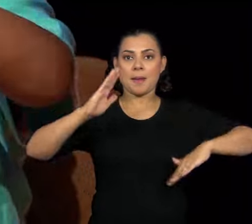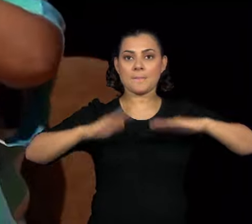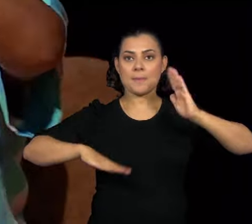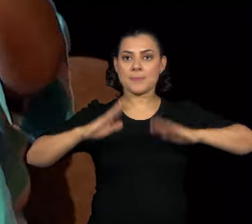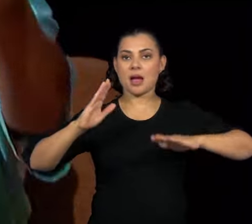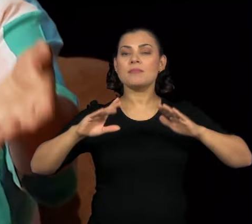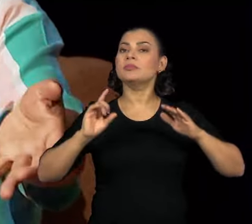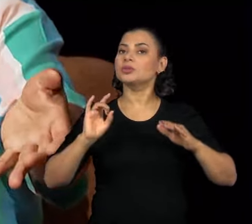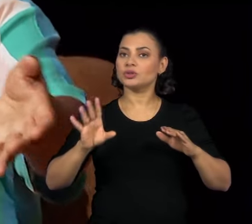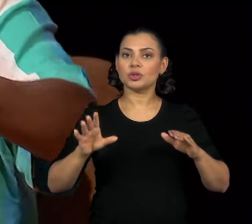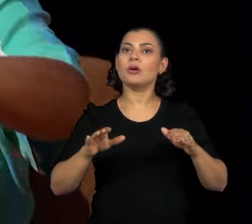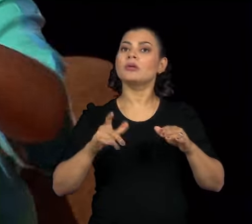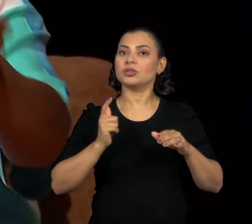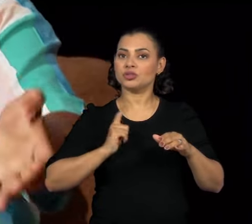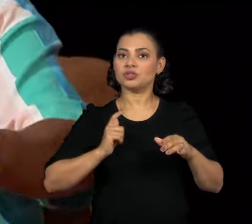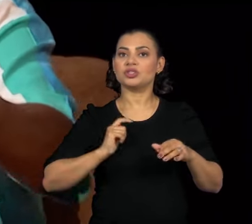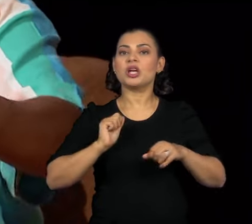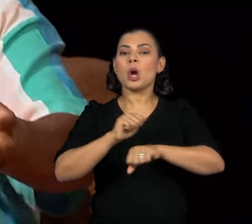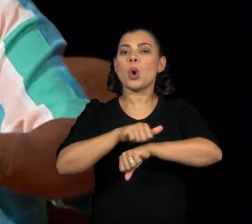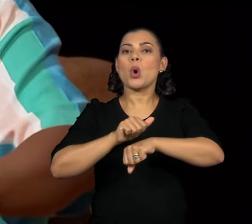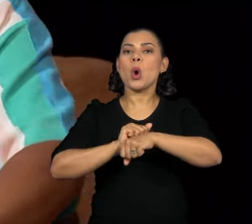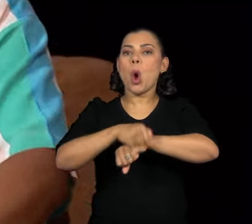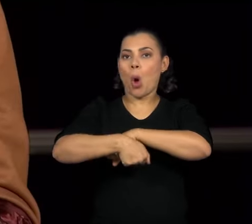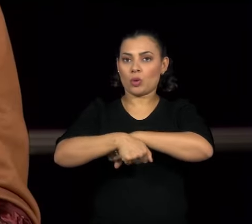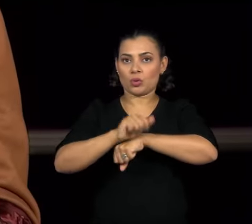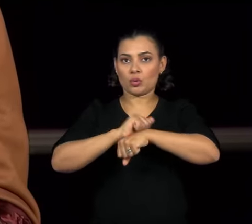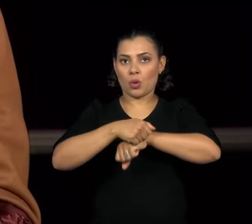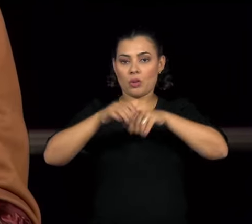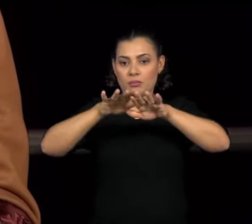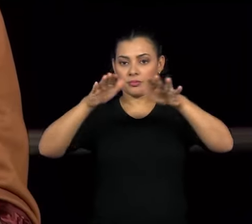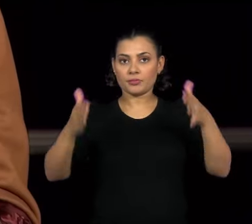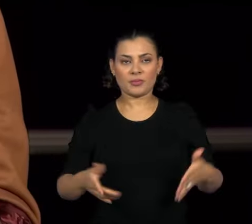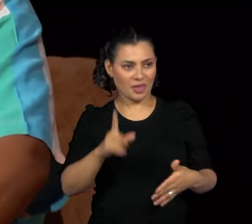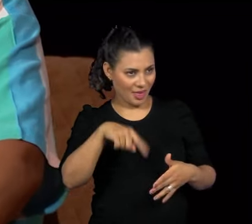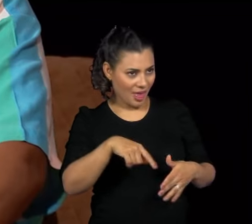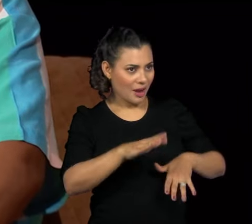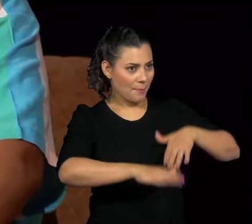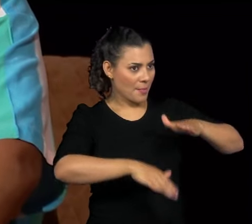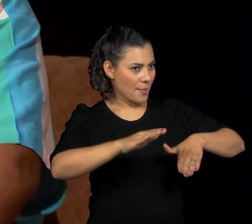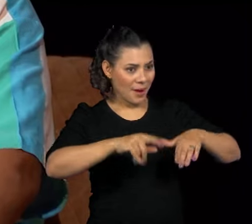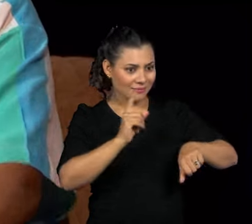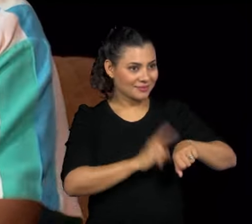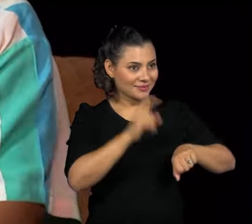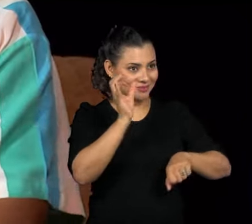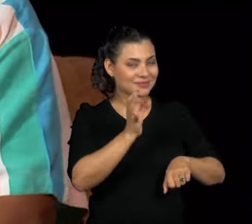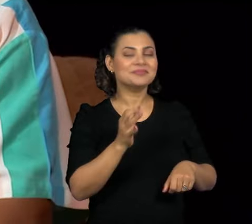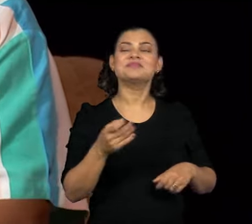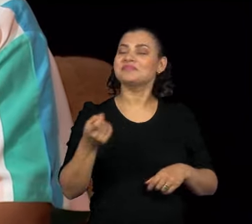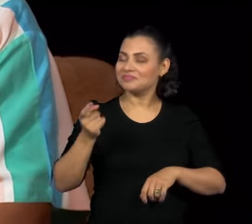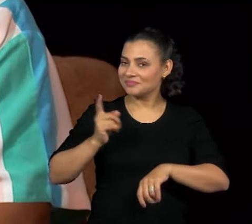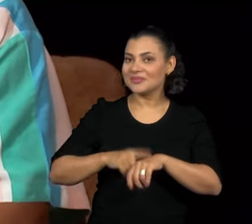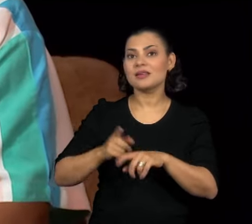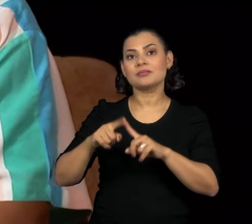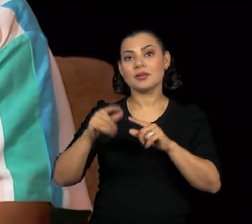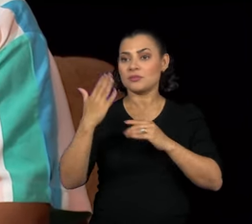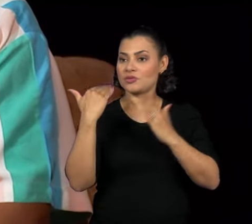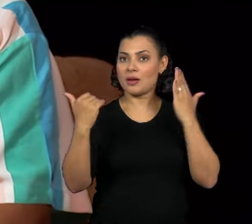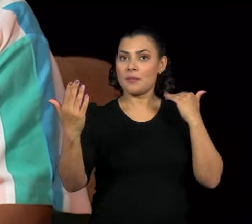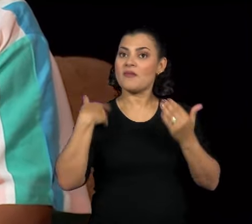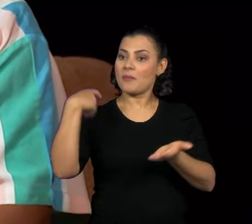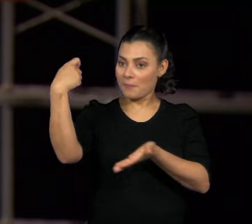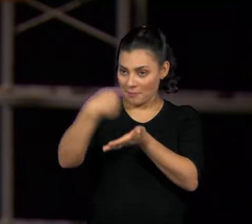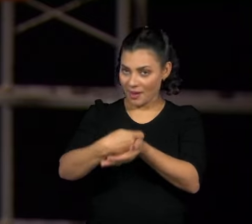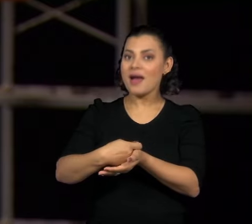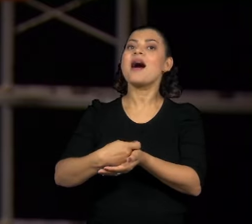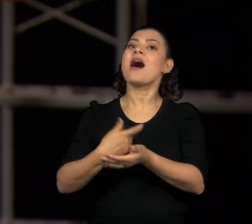assim, e com couro de vaca ou de bode. Quer dizer, era acústico, né? Totalmente. Totalmente acústico. Mas as pessoas contratavam e pagavam para ver